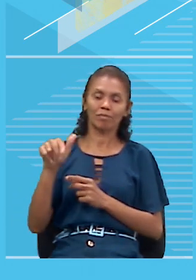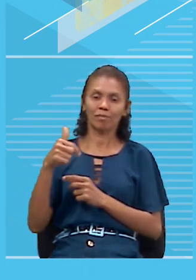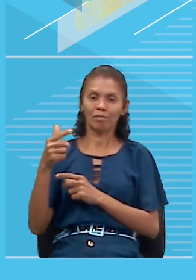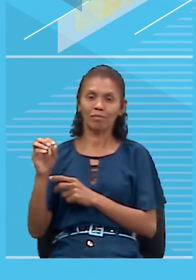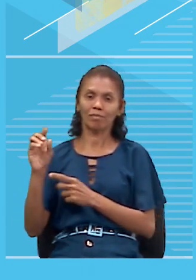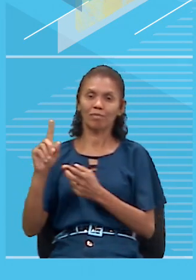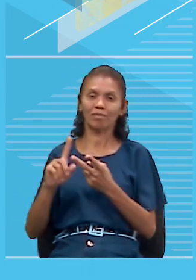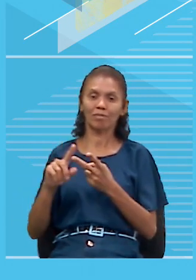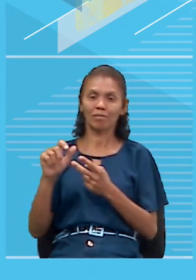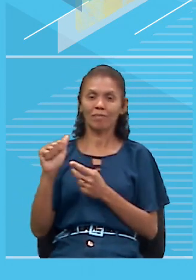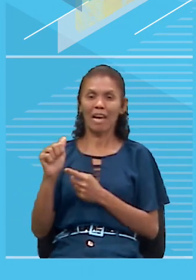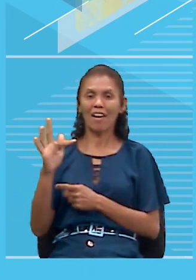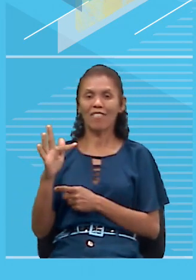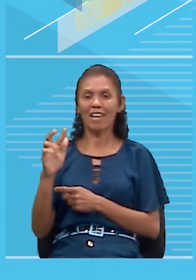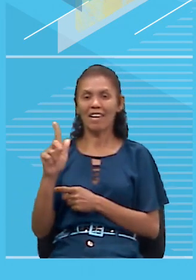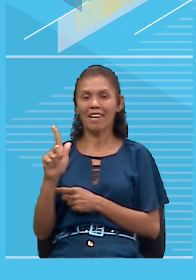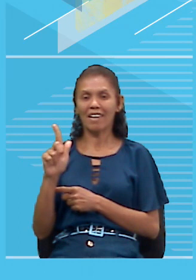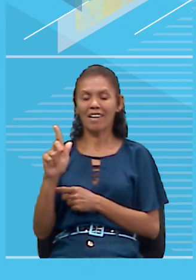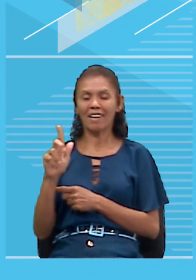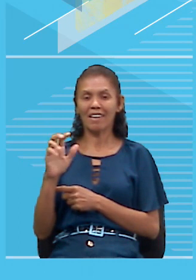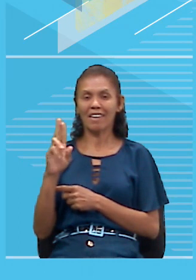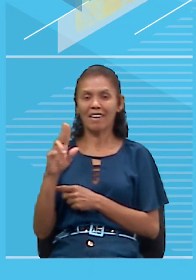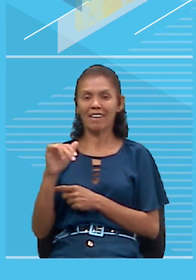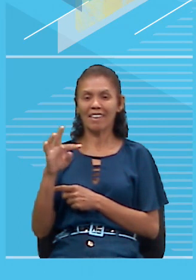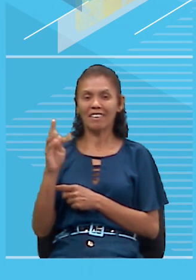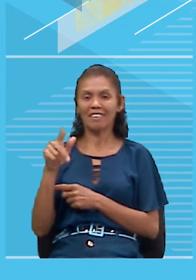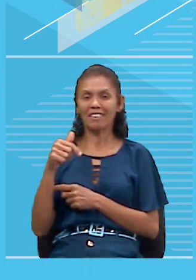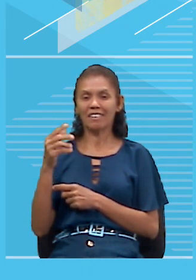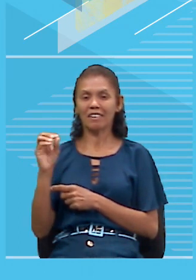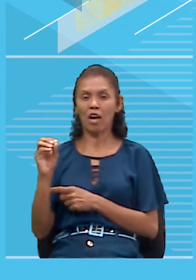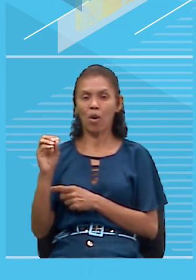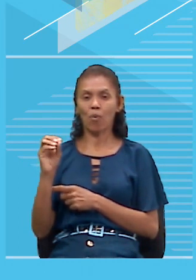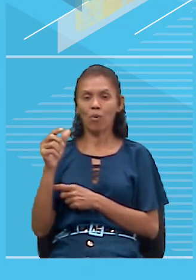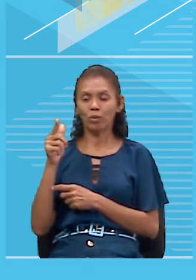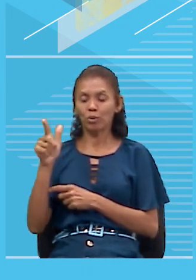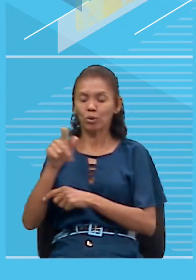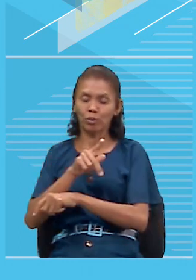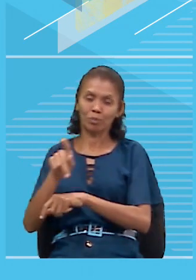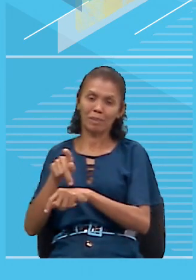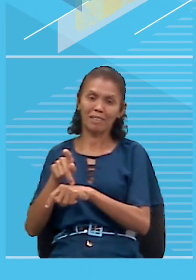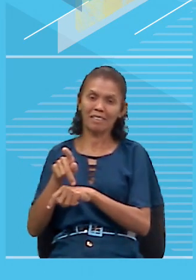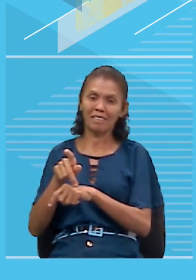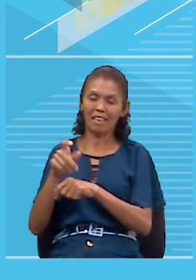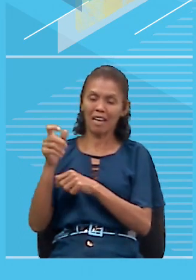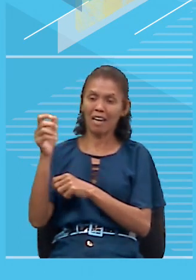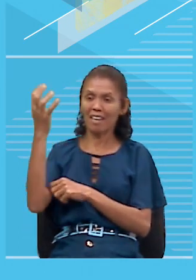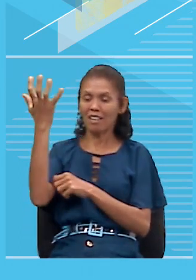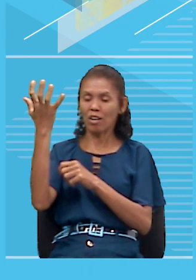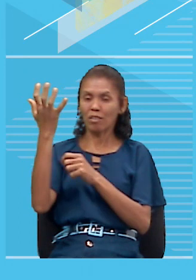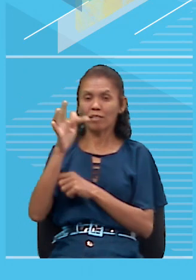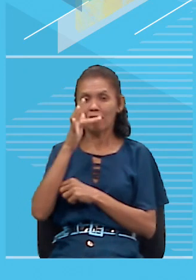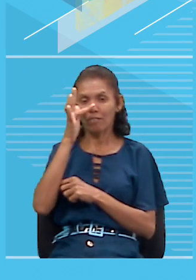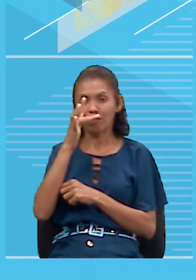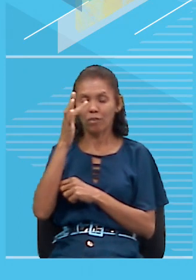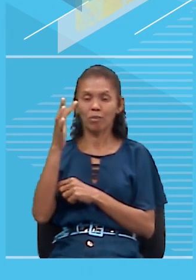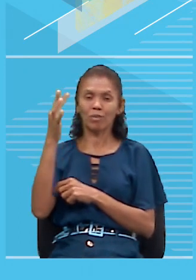Afeganistão do Paquistão caindo flores do céu pétalas do céu lá o povo